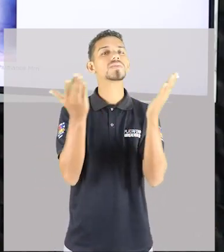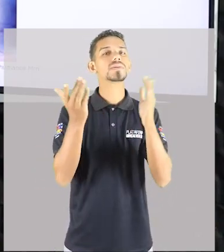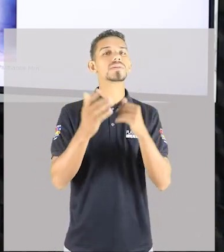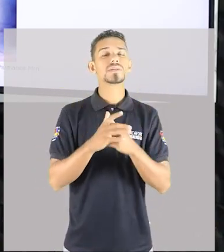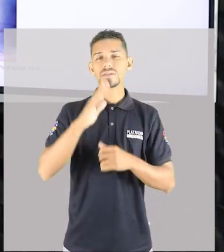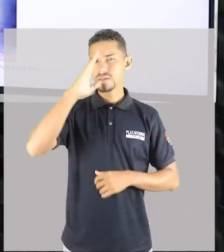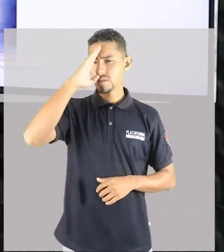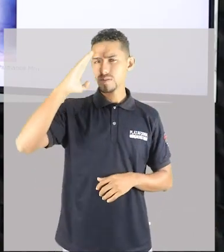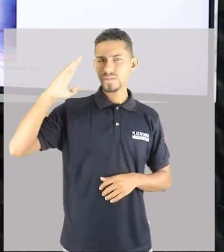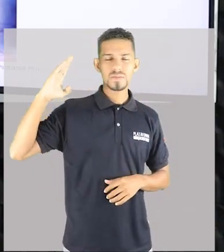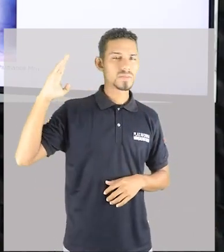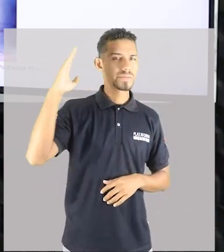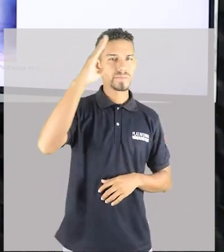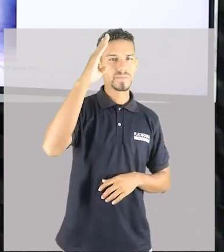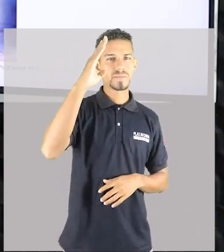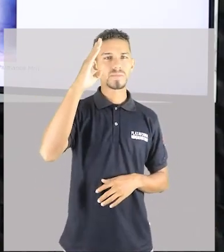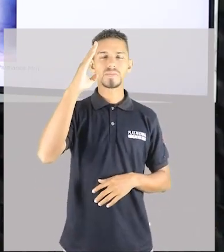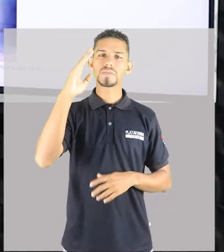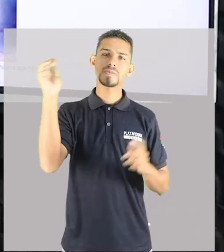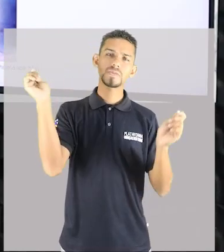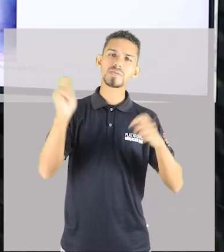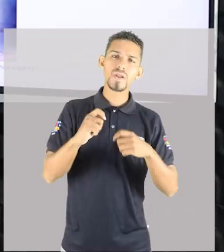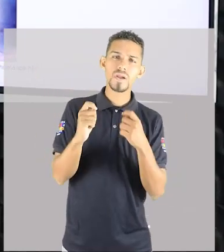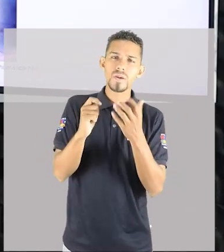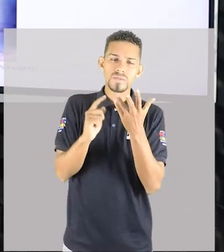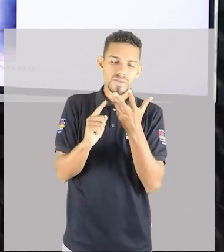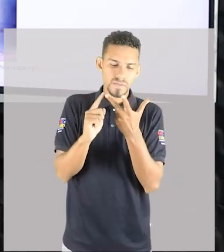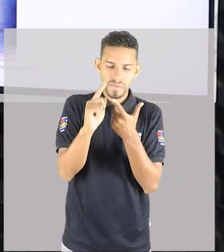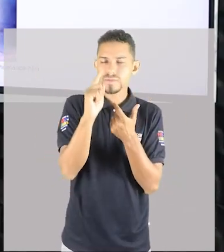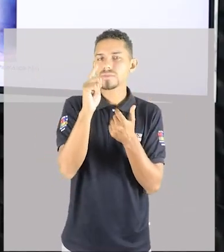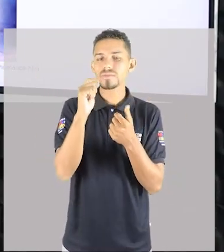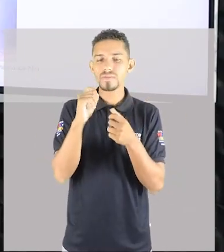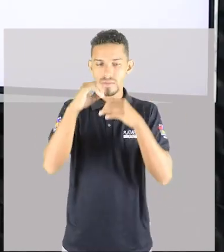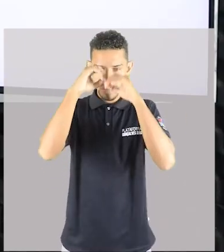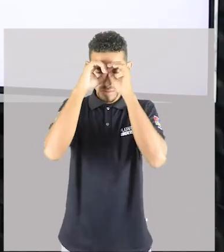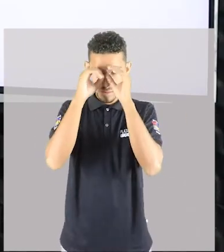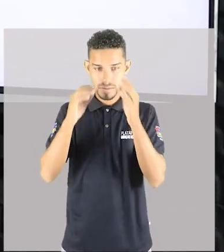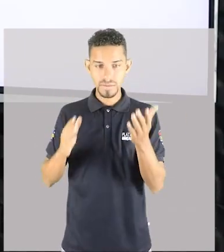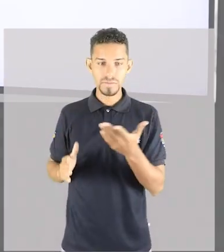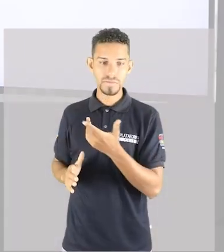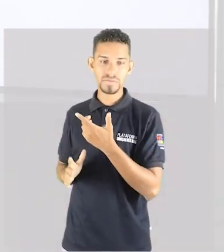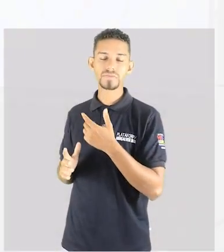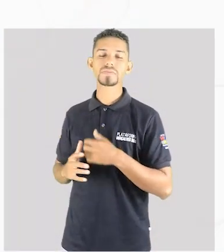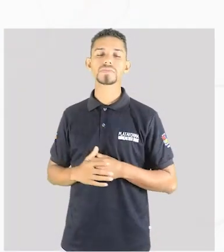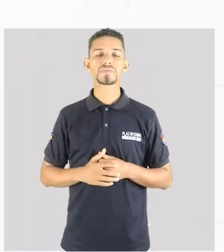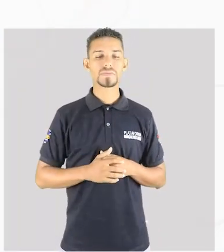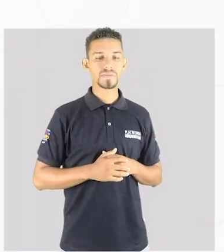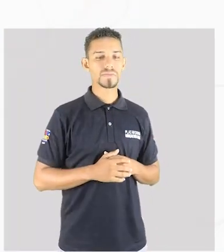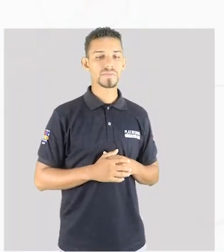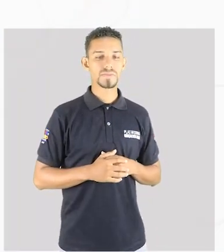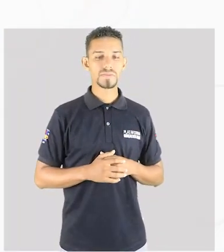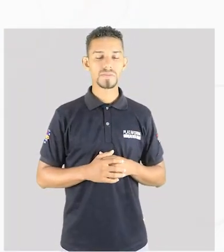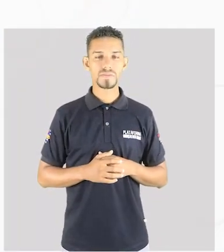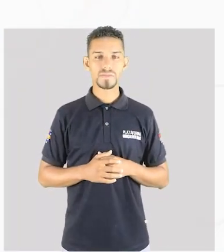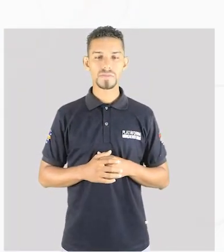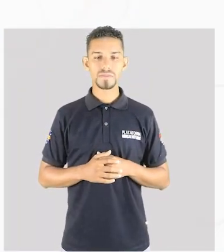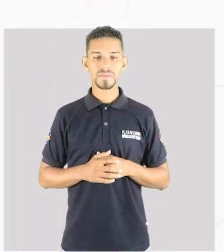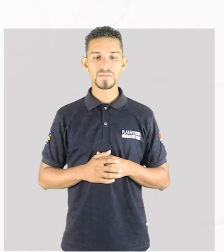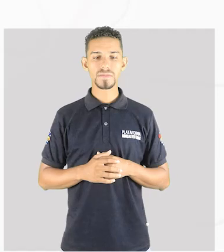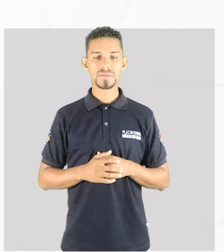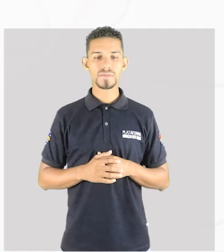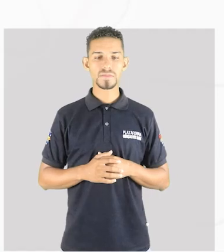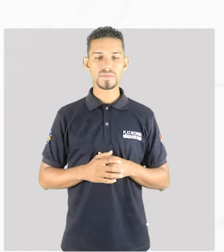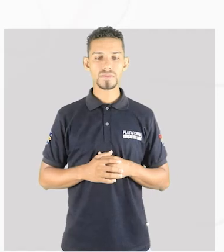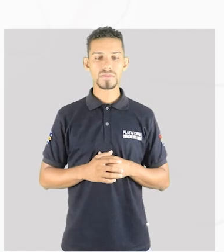os principais objetos, né, as principais partes do olho humano. Então, veja só. Olha só, gente. Então, aqui é